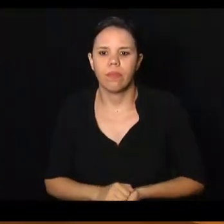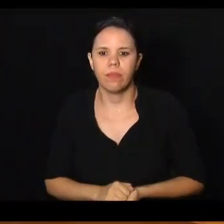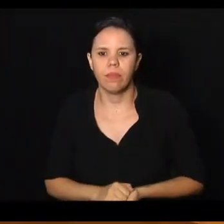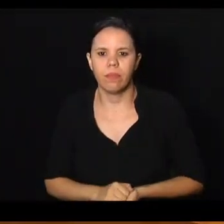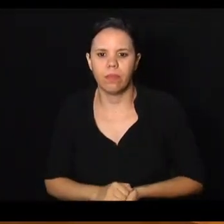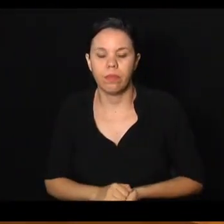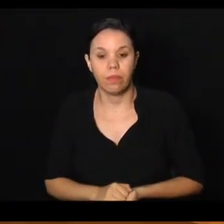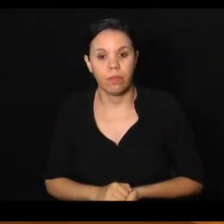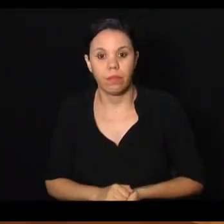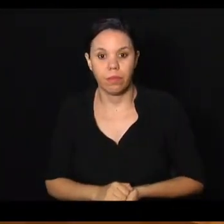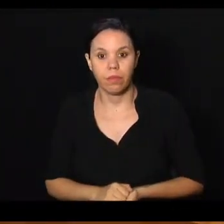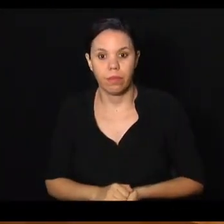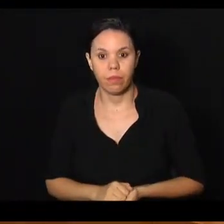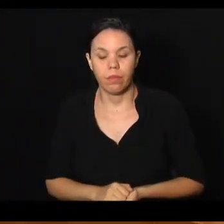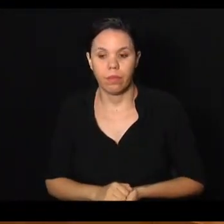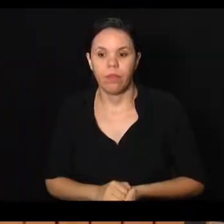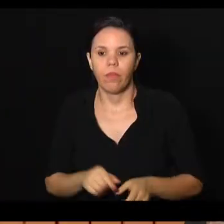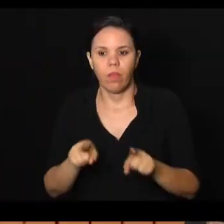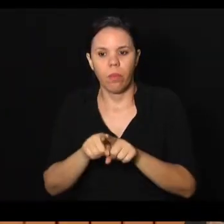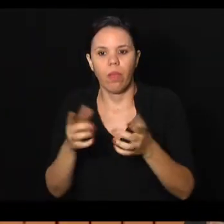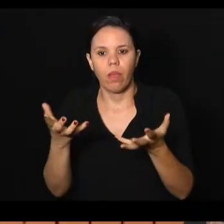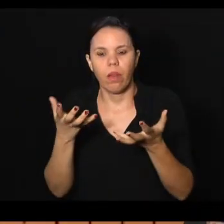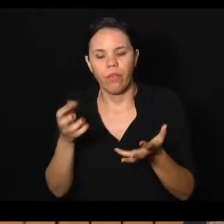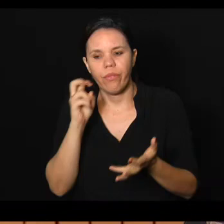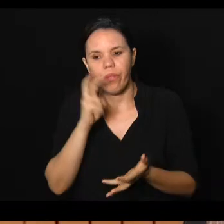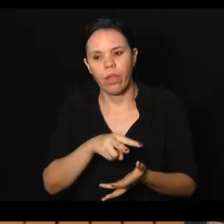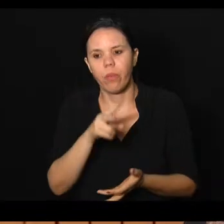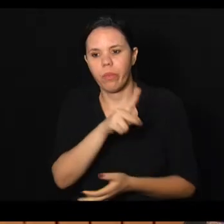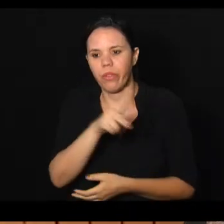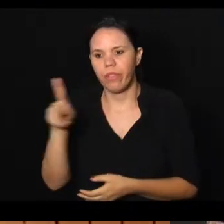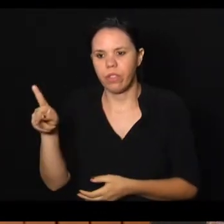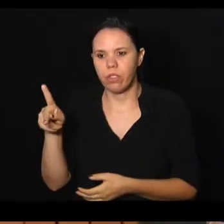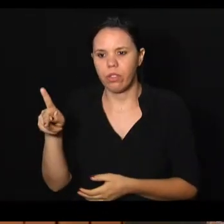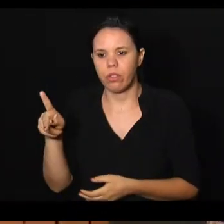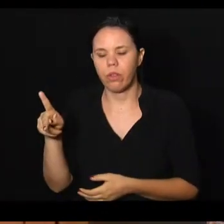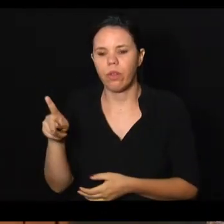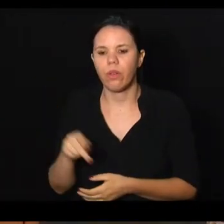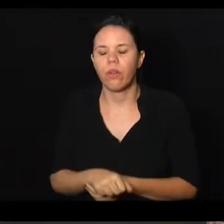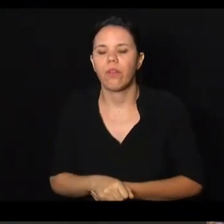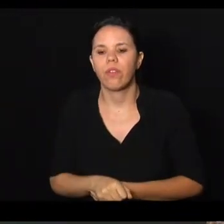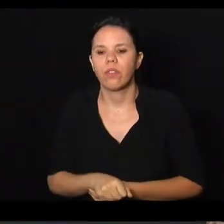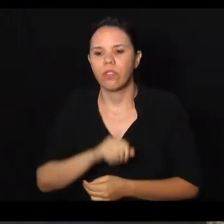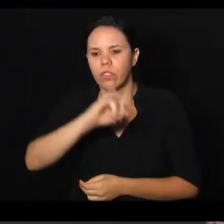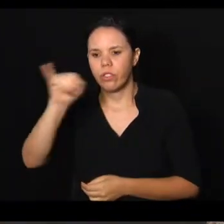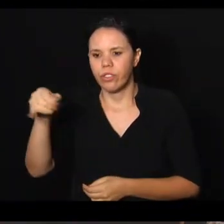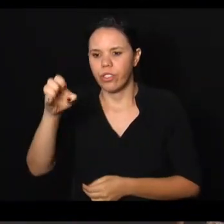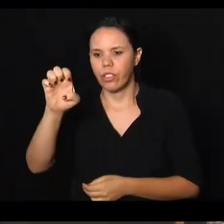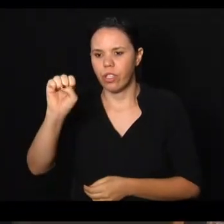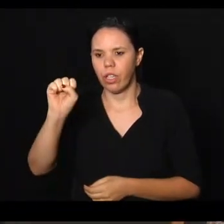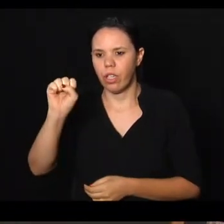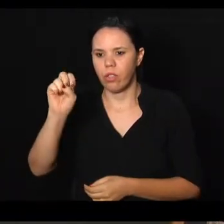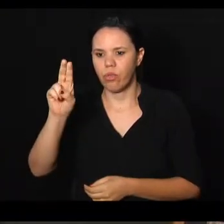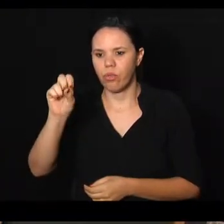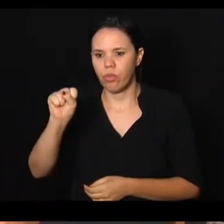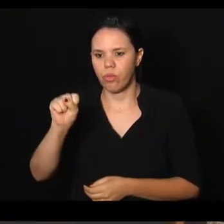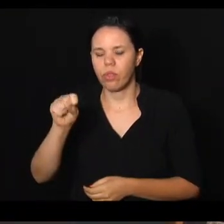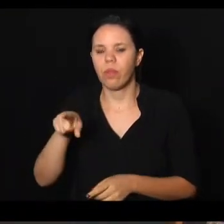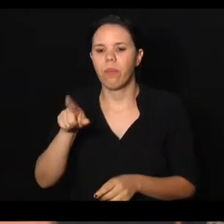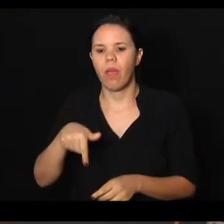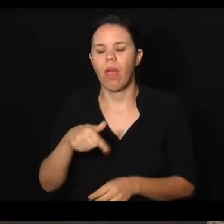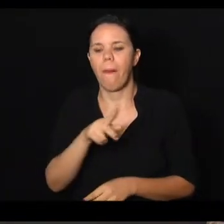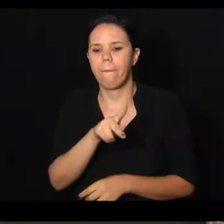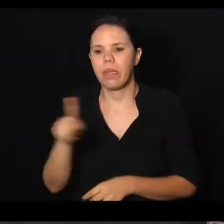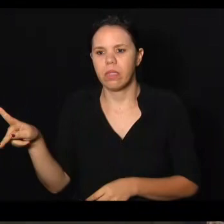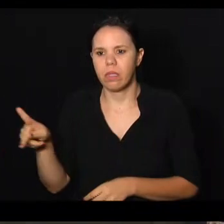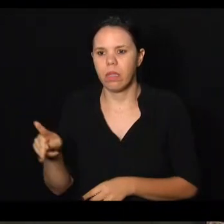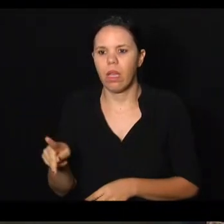Viremos também o nobre vereador, professor Jesus, presidente da Câmara Municipal de Guarulhos, representando os vereadores de